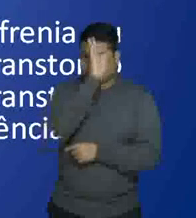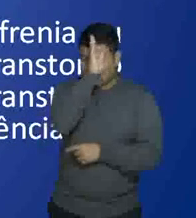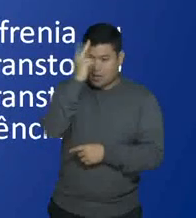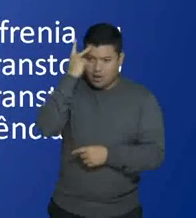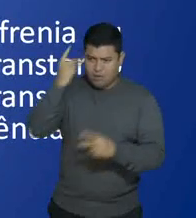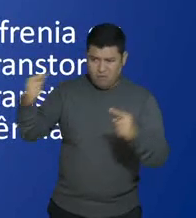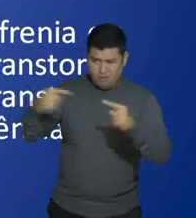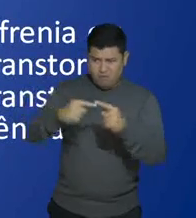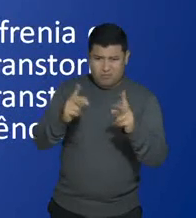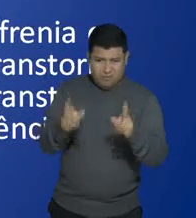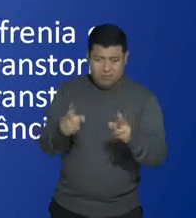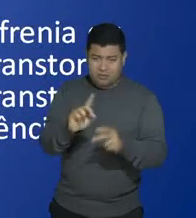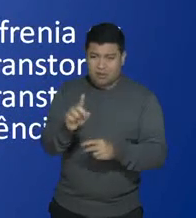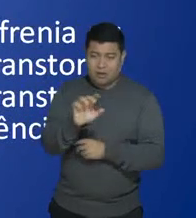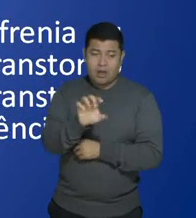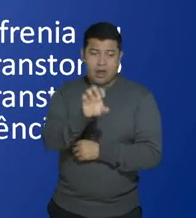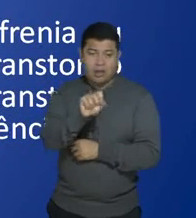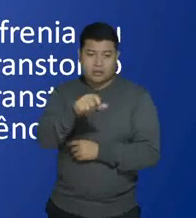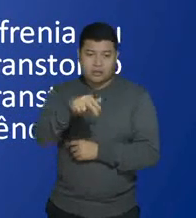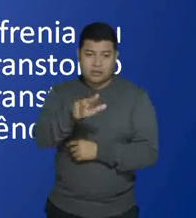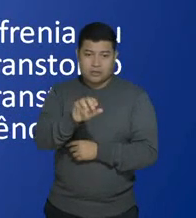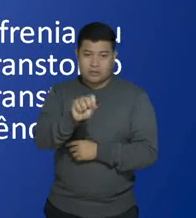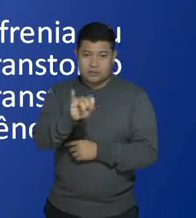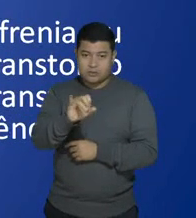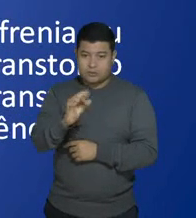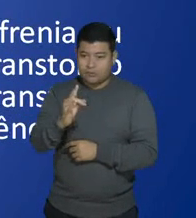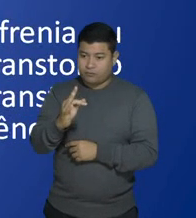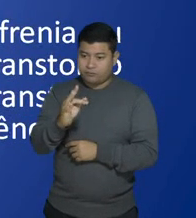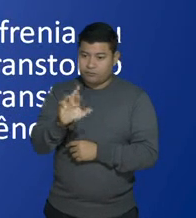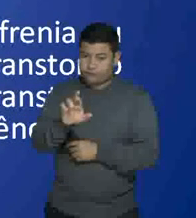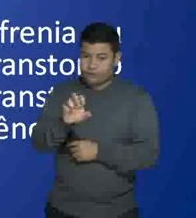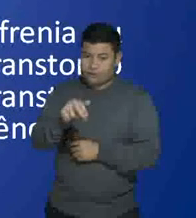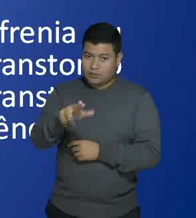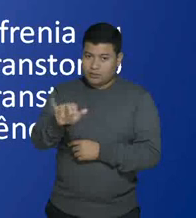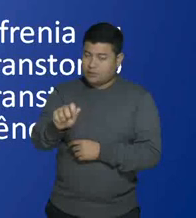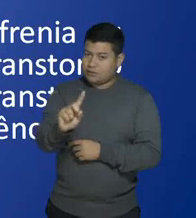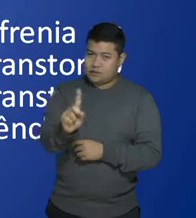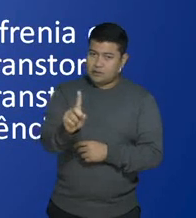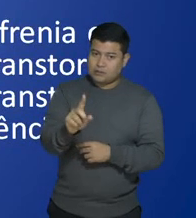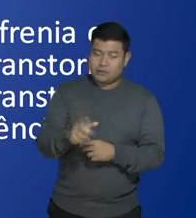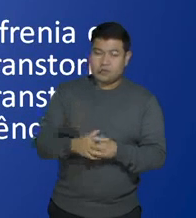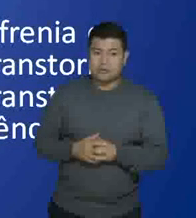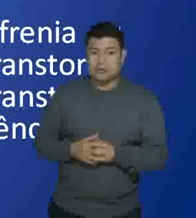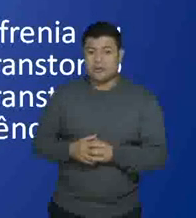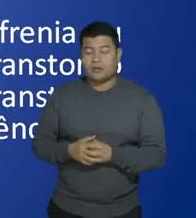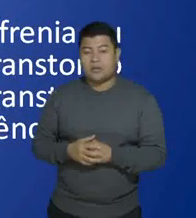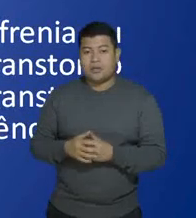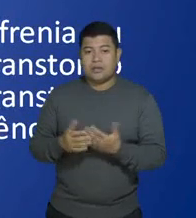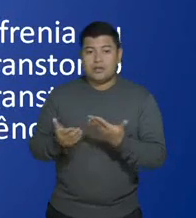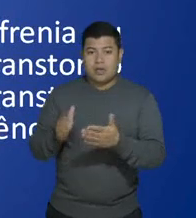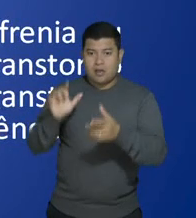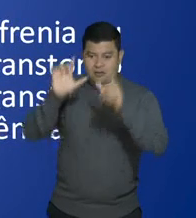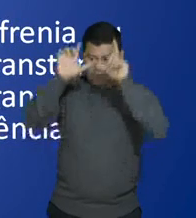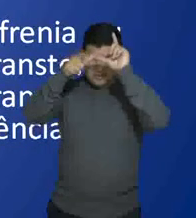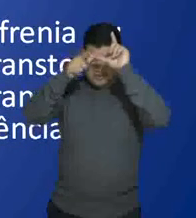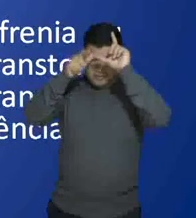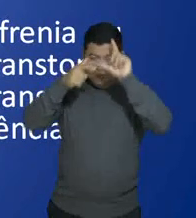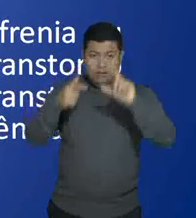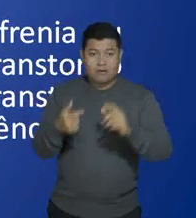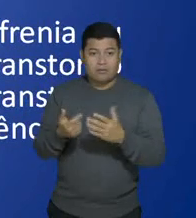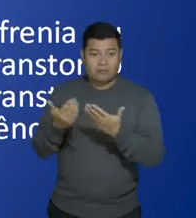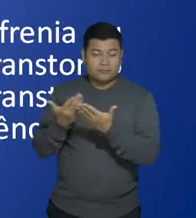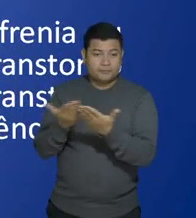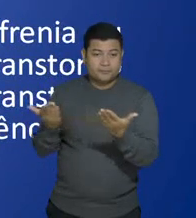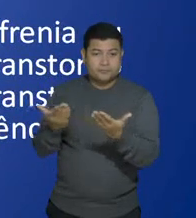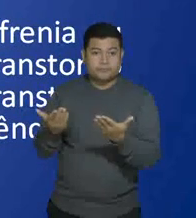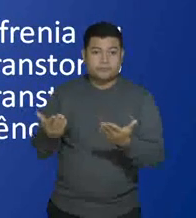esses sintomas ficam dentro da esquizofrenia, né? Os transtornos psicóticos, né? Isso aí entra